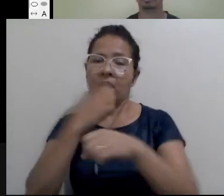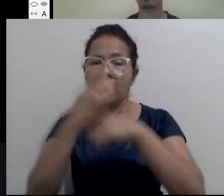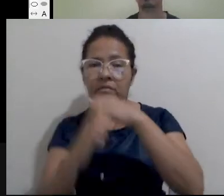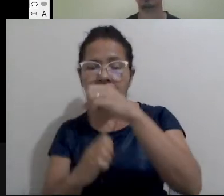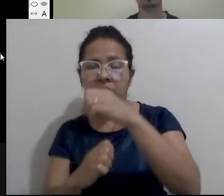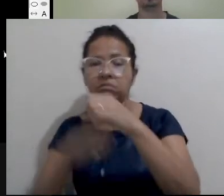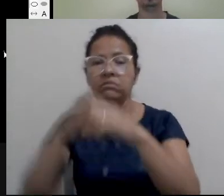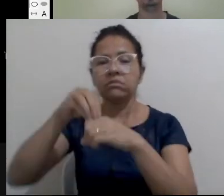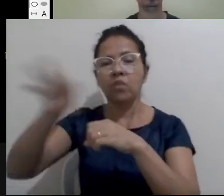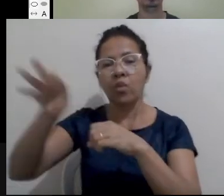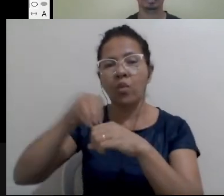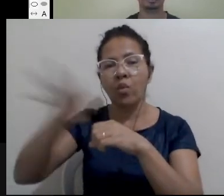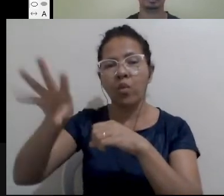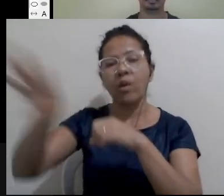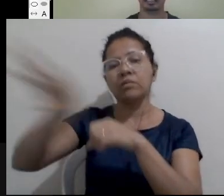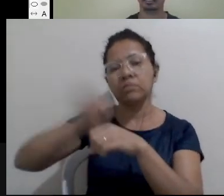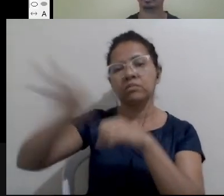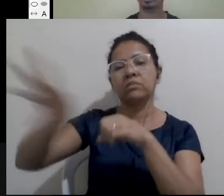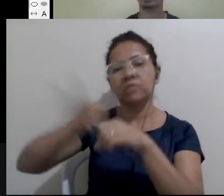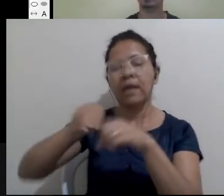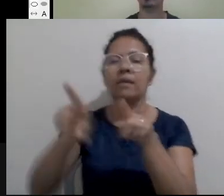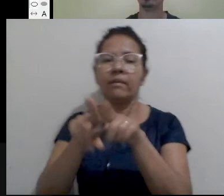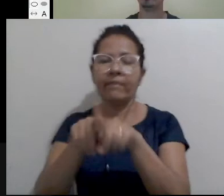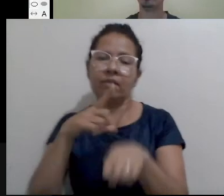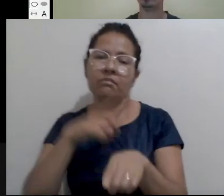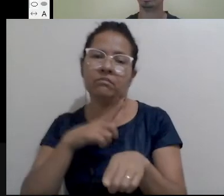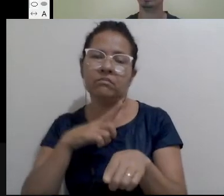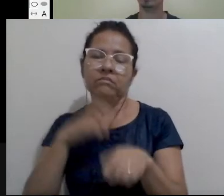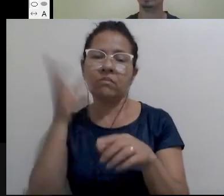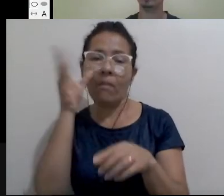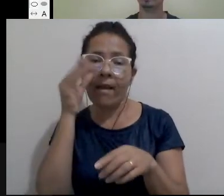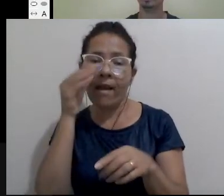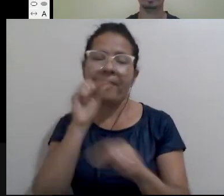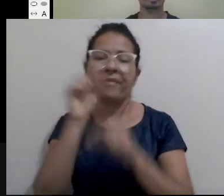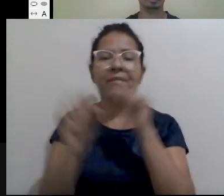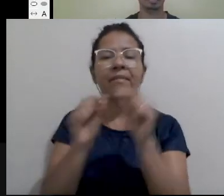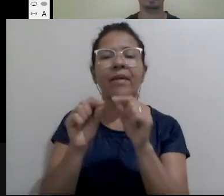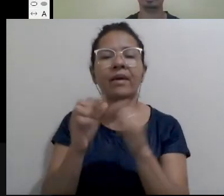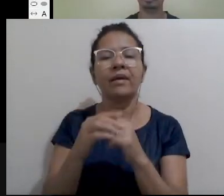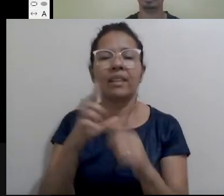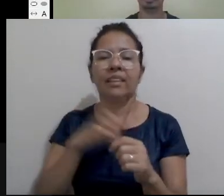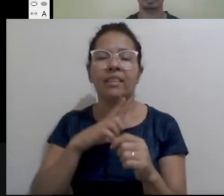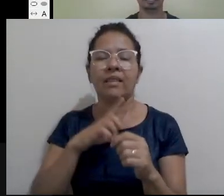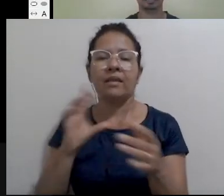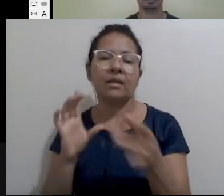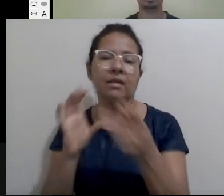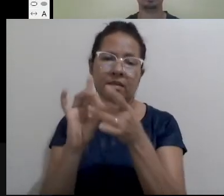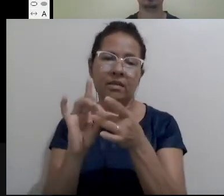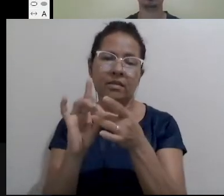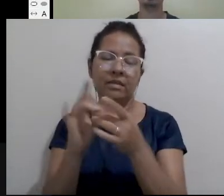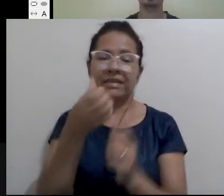atração ou de repulsão, né? De ímã a eles, tá? E nós observamos aqui também a presença de